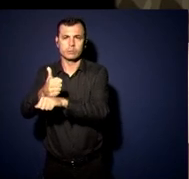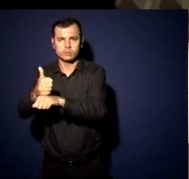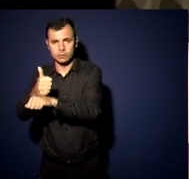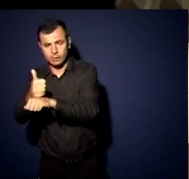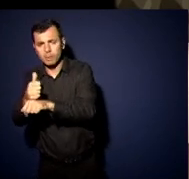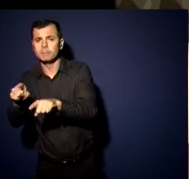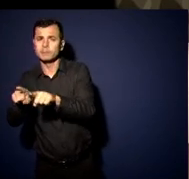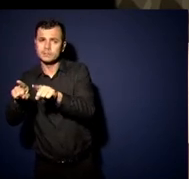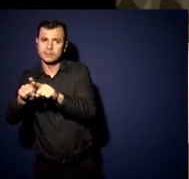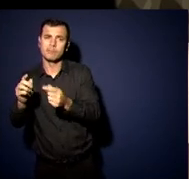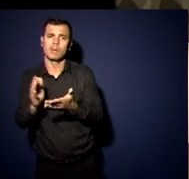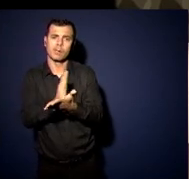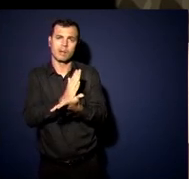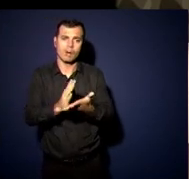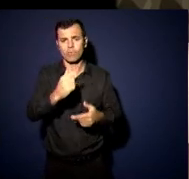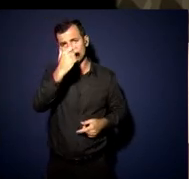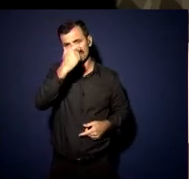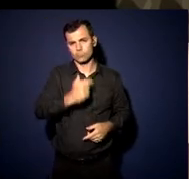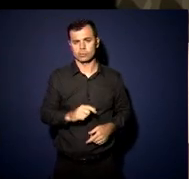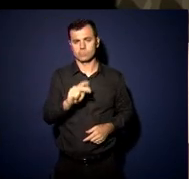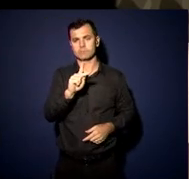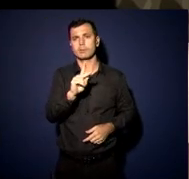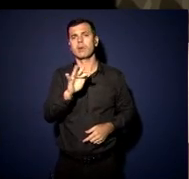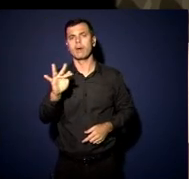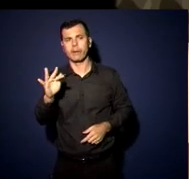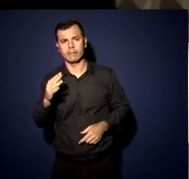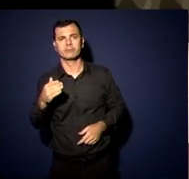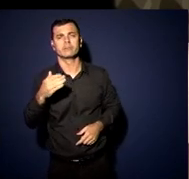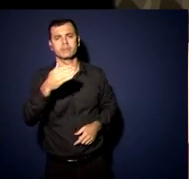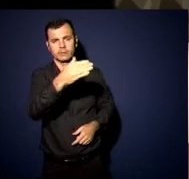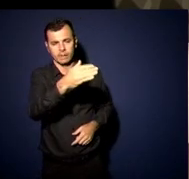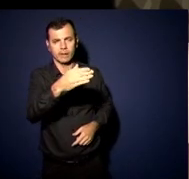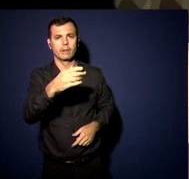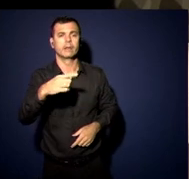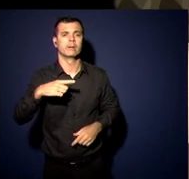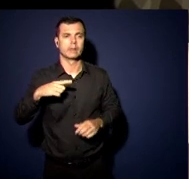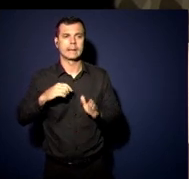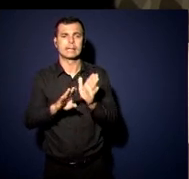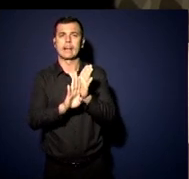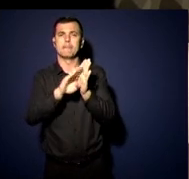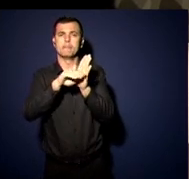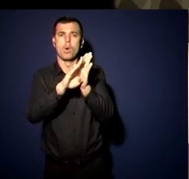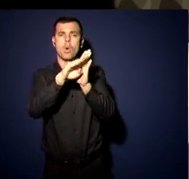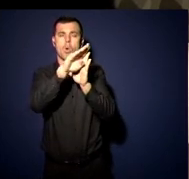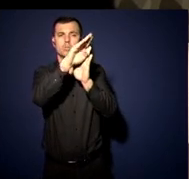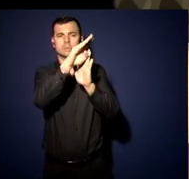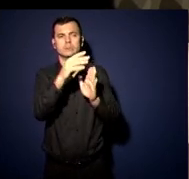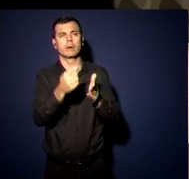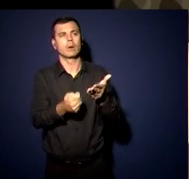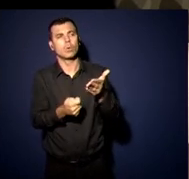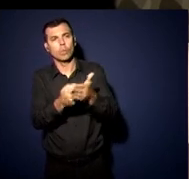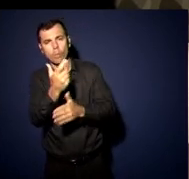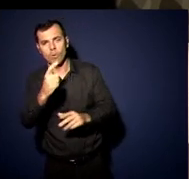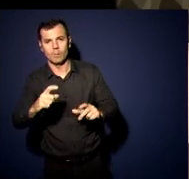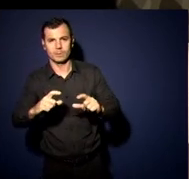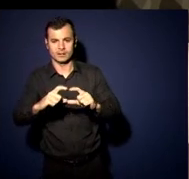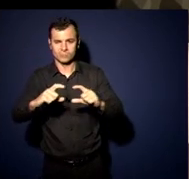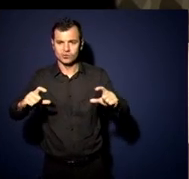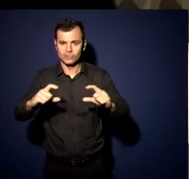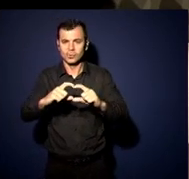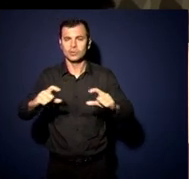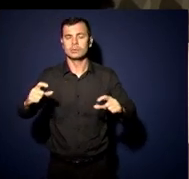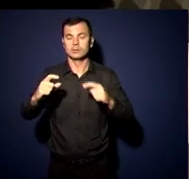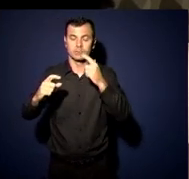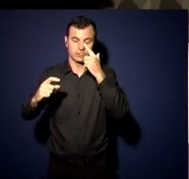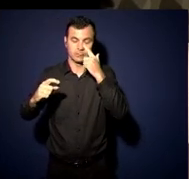pessoas físicas efetivamente participando da Bolsa de Valores comprando títulos e como a cvm desse processo de educação financeira